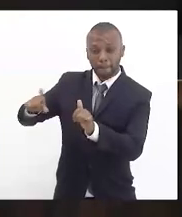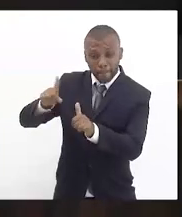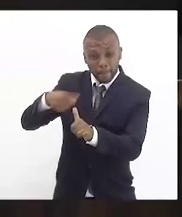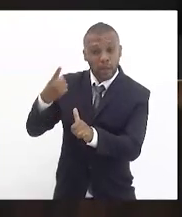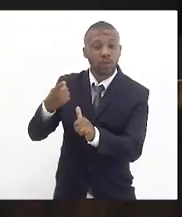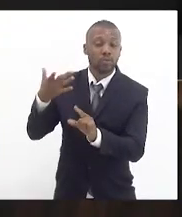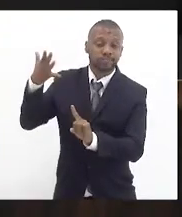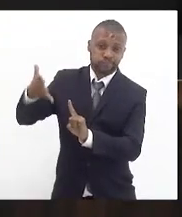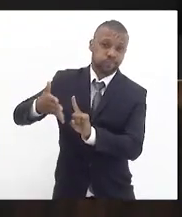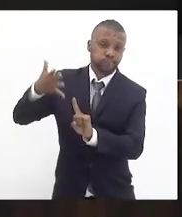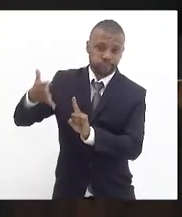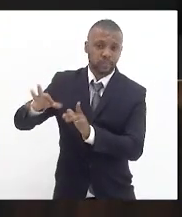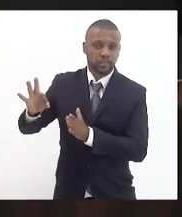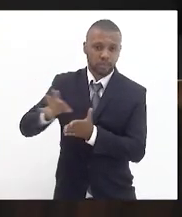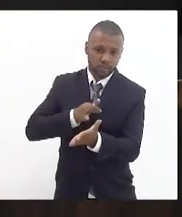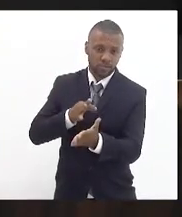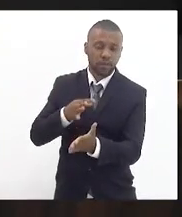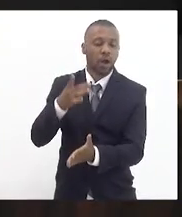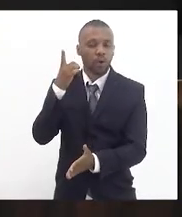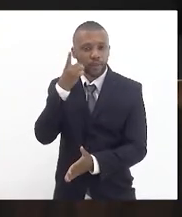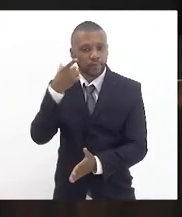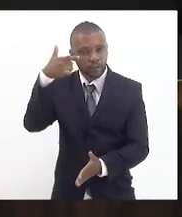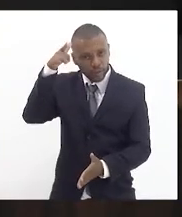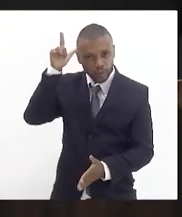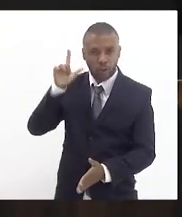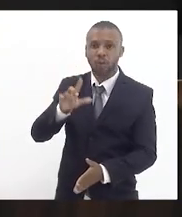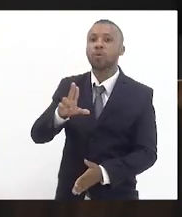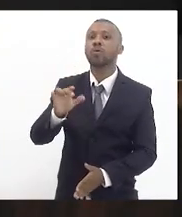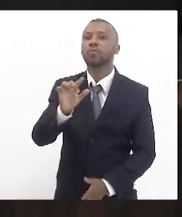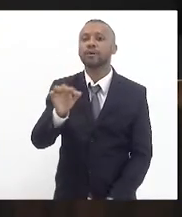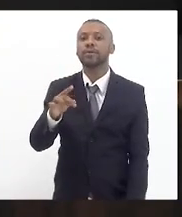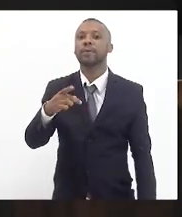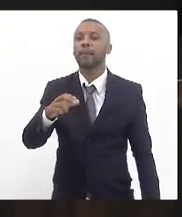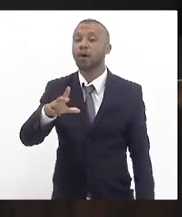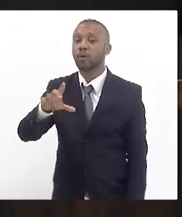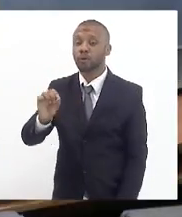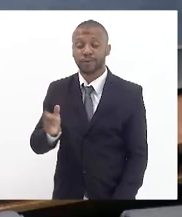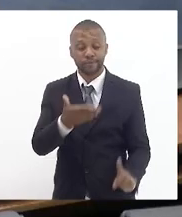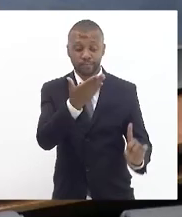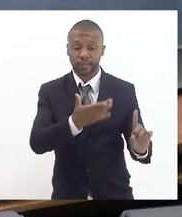a vossa excelência dispõe de dez minutos no tempo regimental